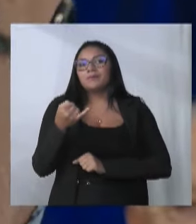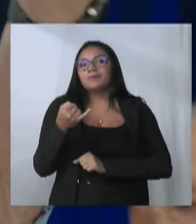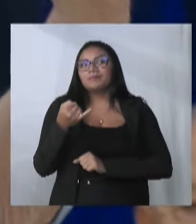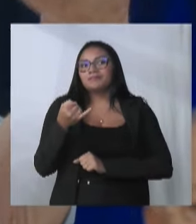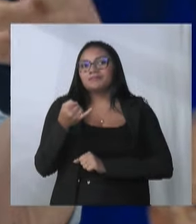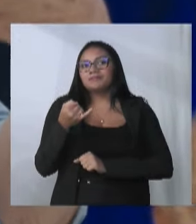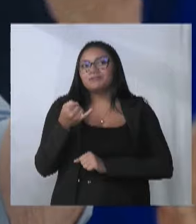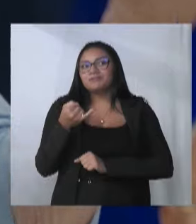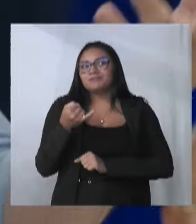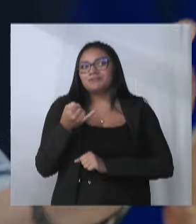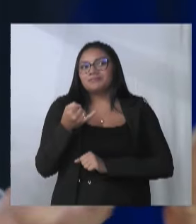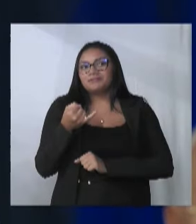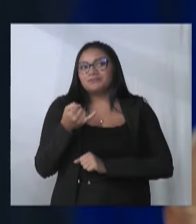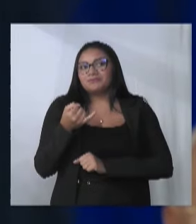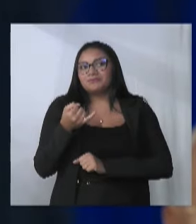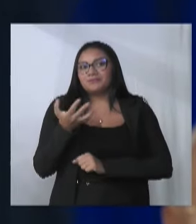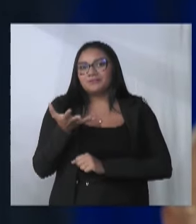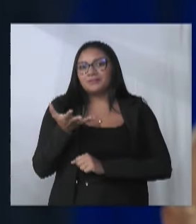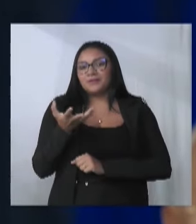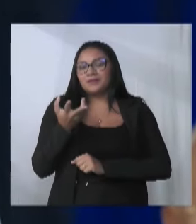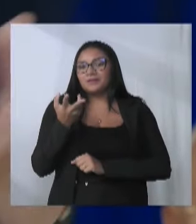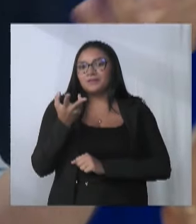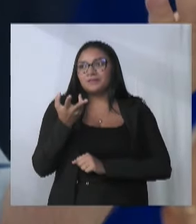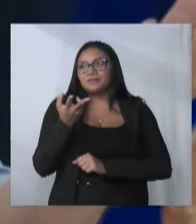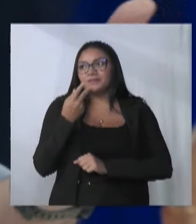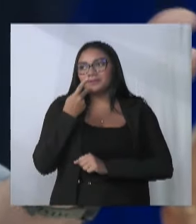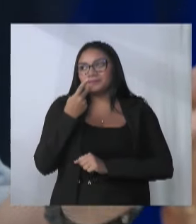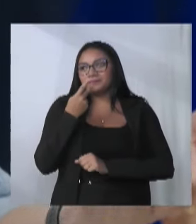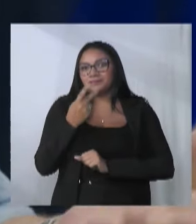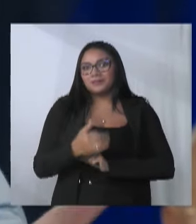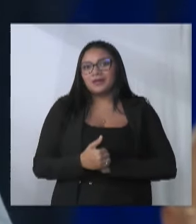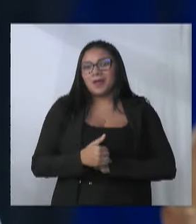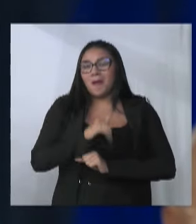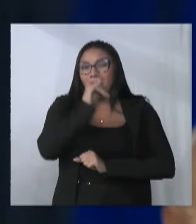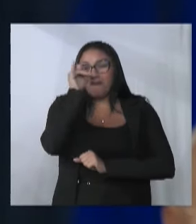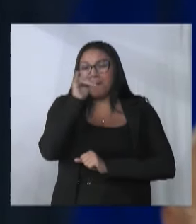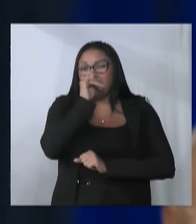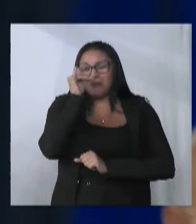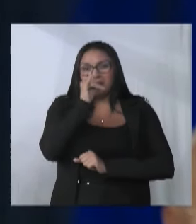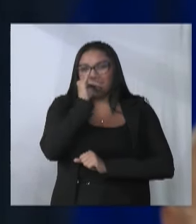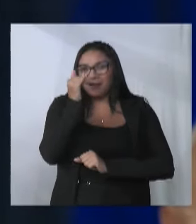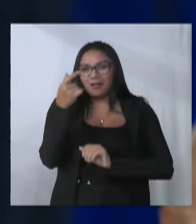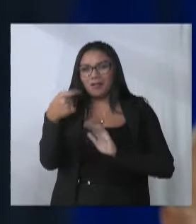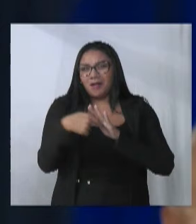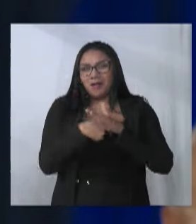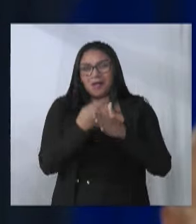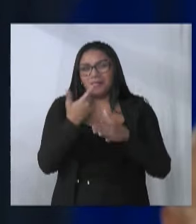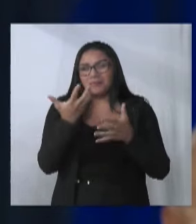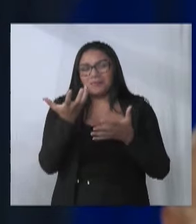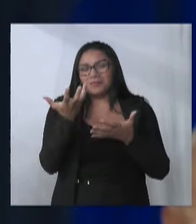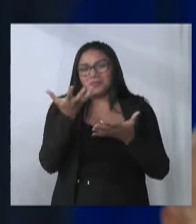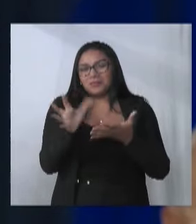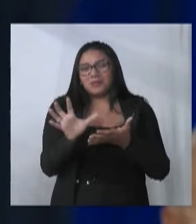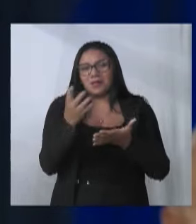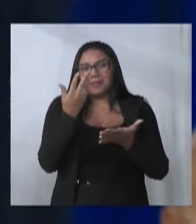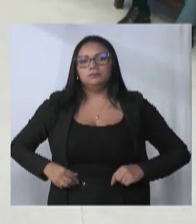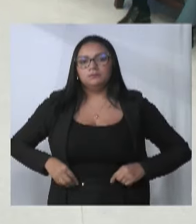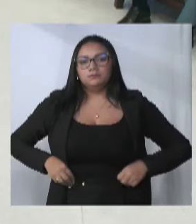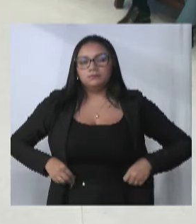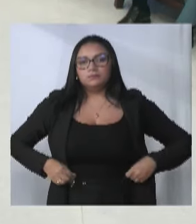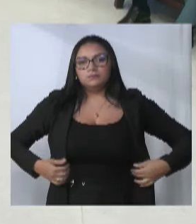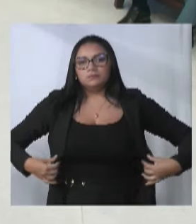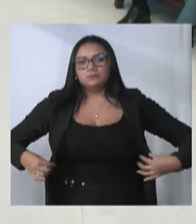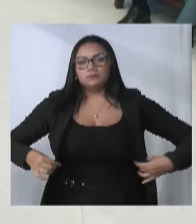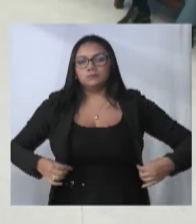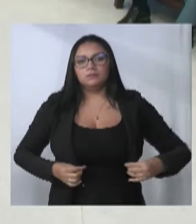o que você ouve falar, né? É uma bobagem sem limite, não merece perder tempo com isso. Vamos embora para o transporte coletivo?